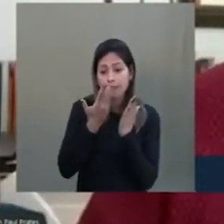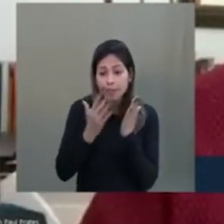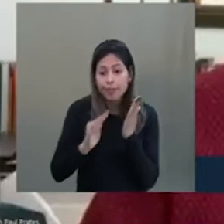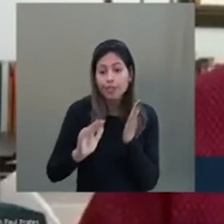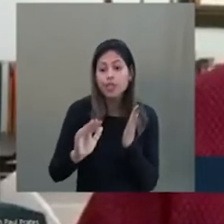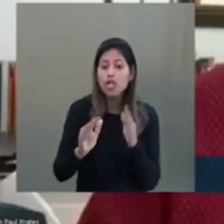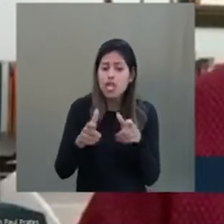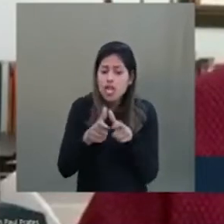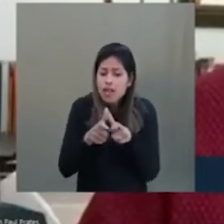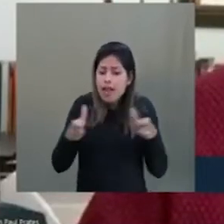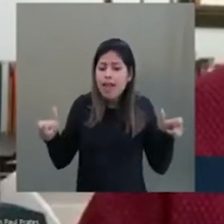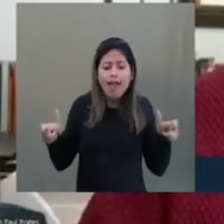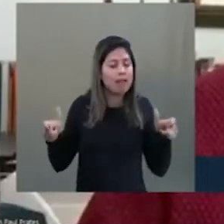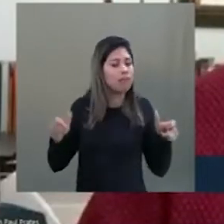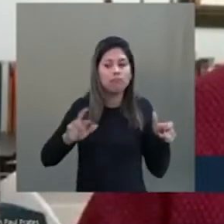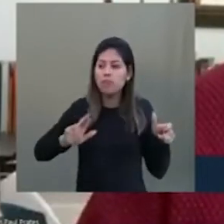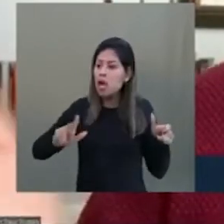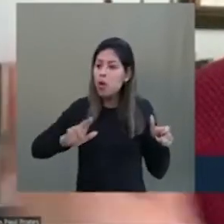tempo integral.